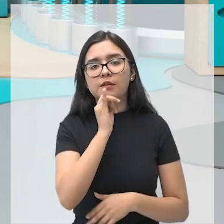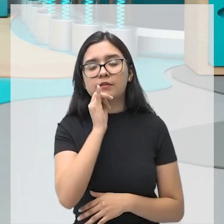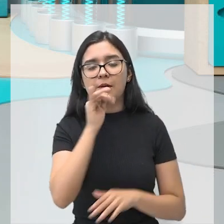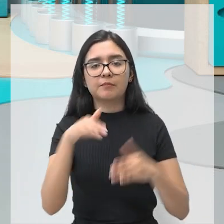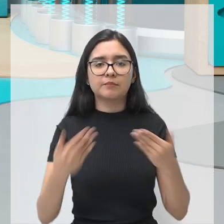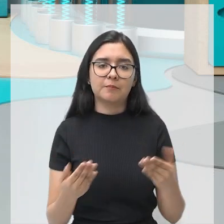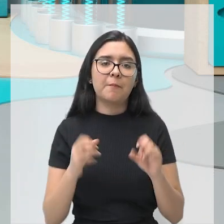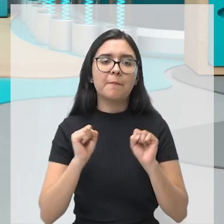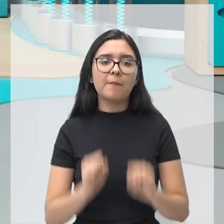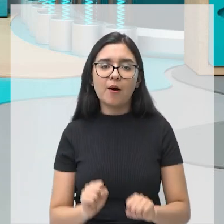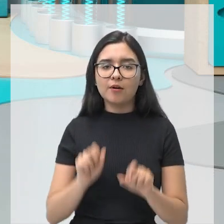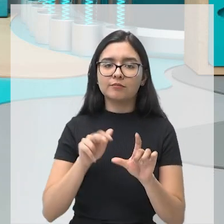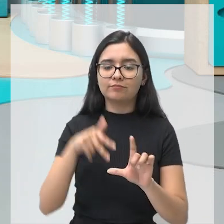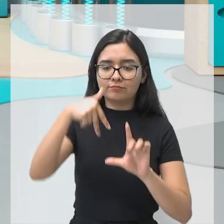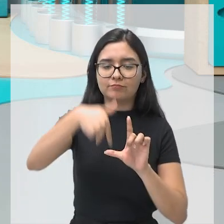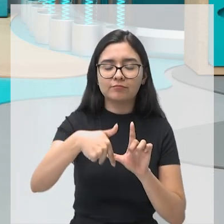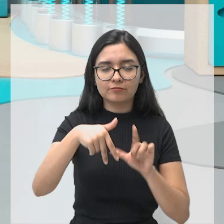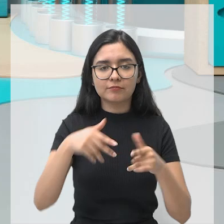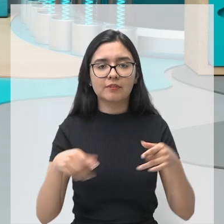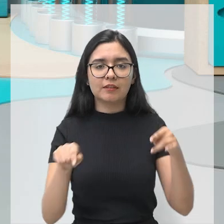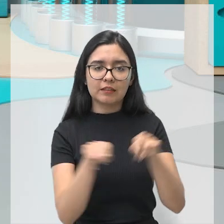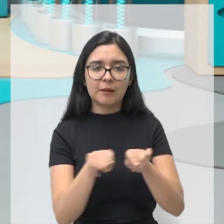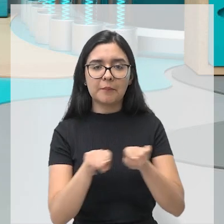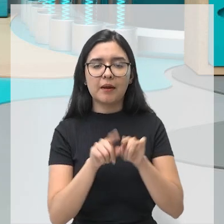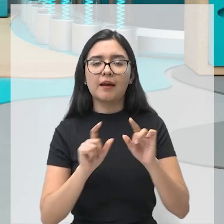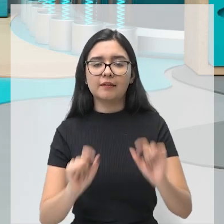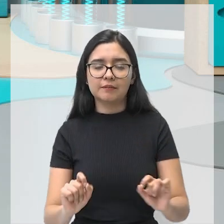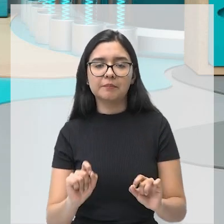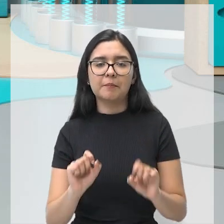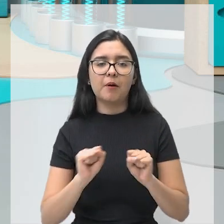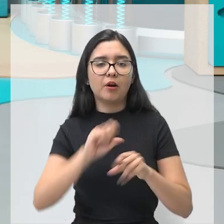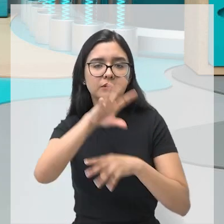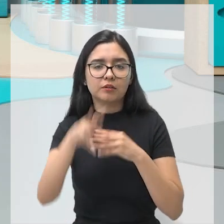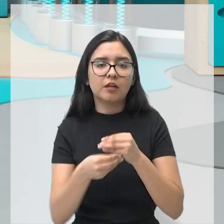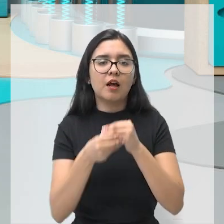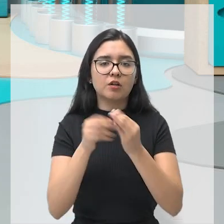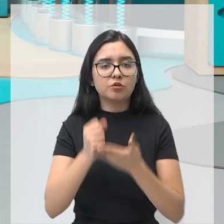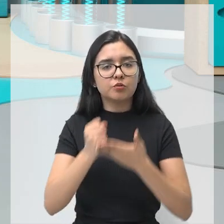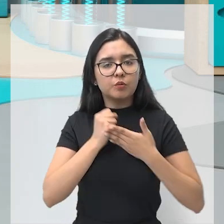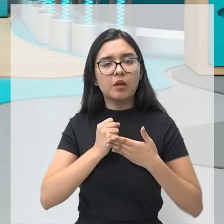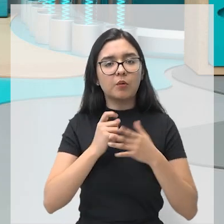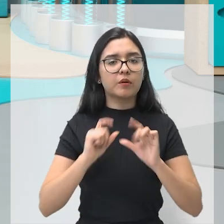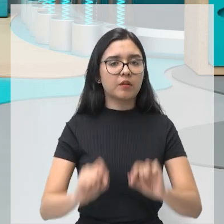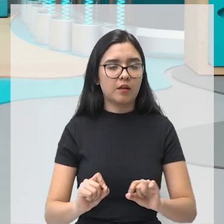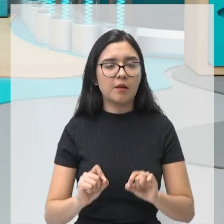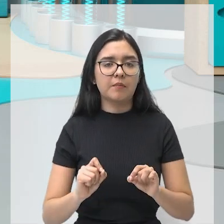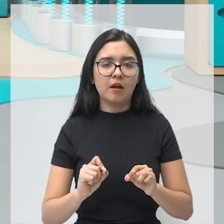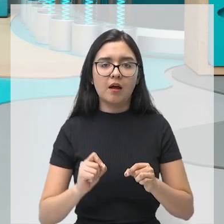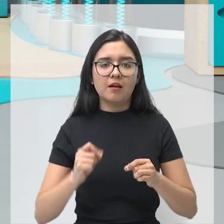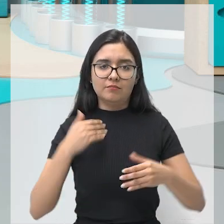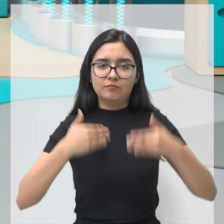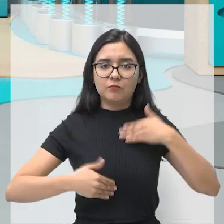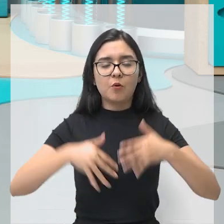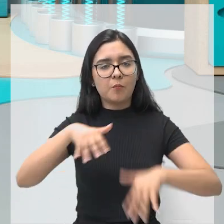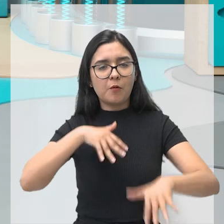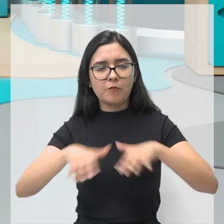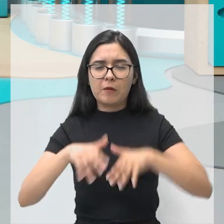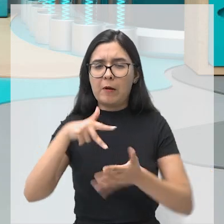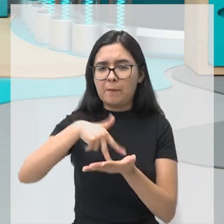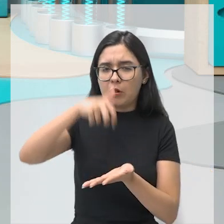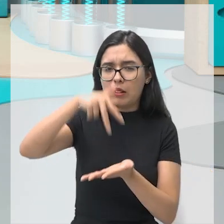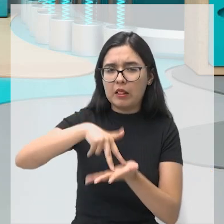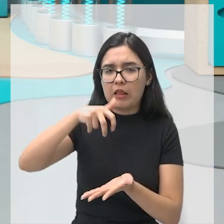de interação com esses ambientes virtuais. Eles podem contribuir não apenas para o aumento ali do gasto calórico, uma vez que o indivíduo vai